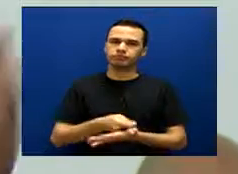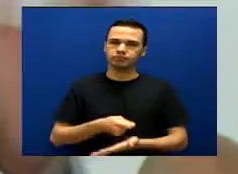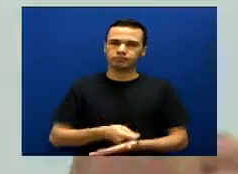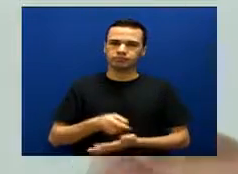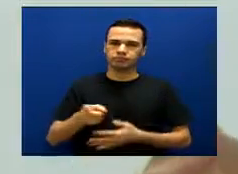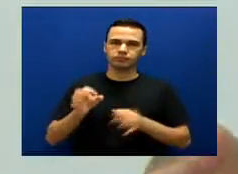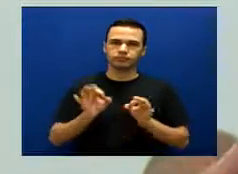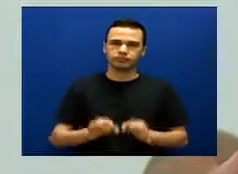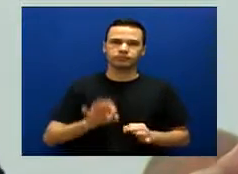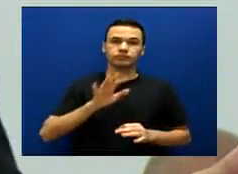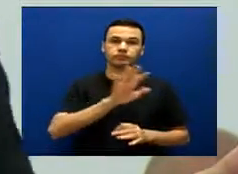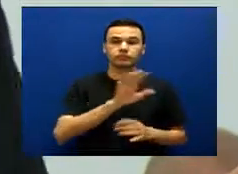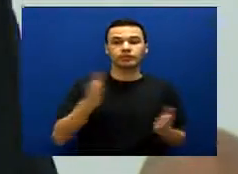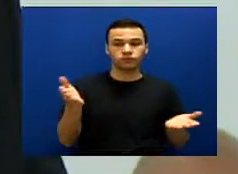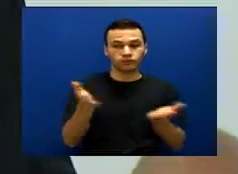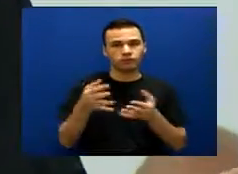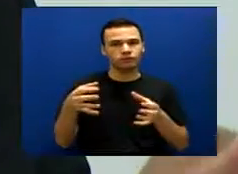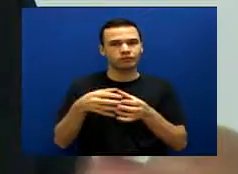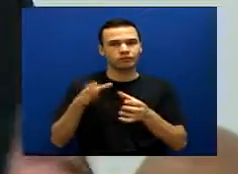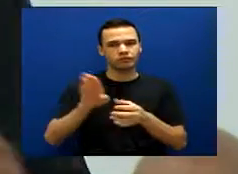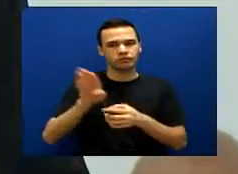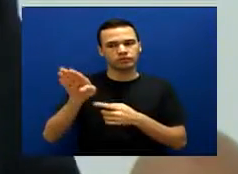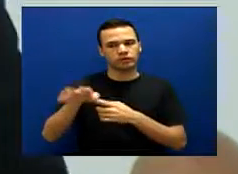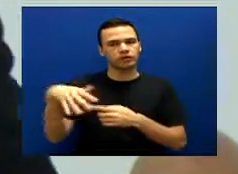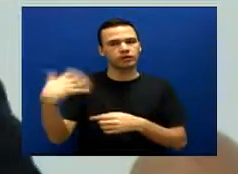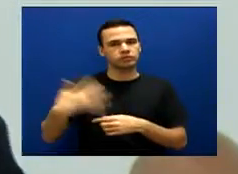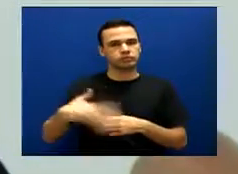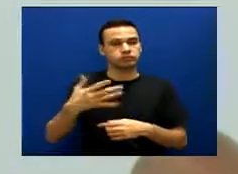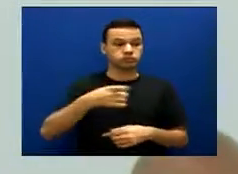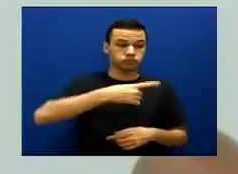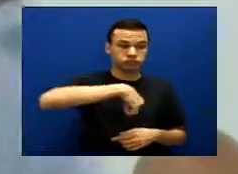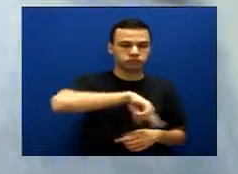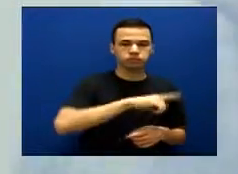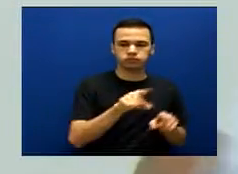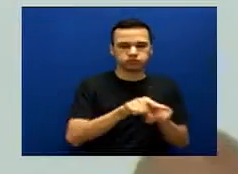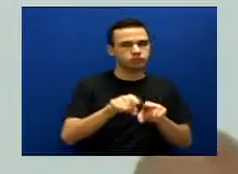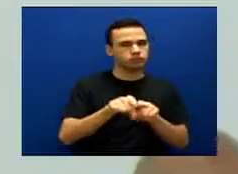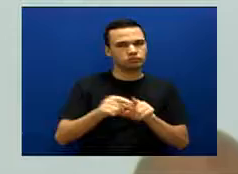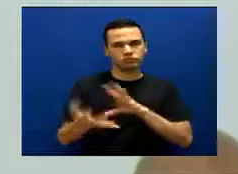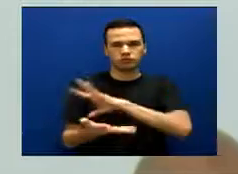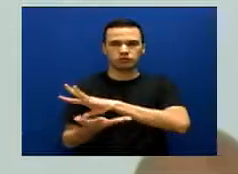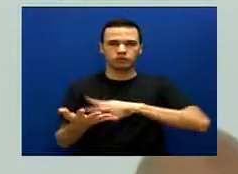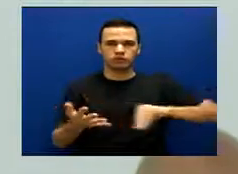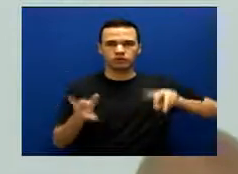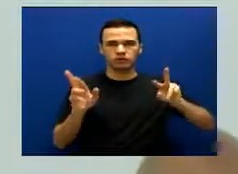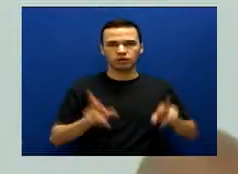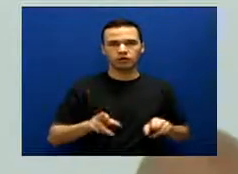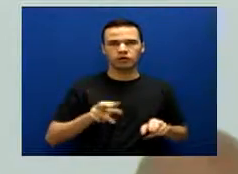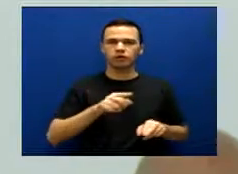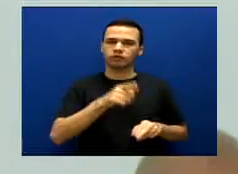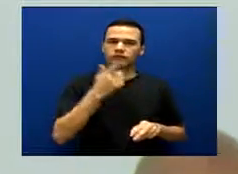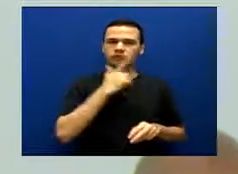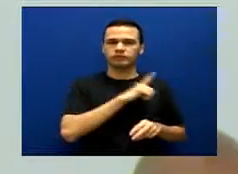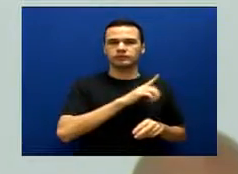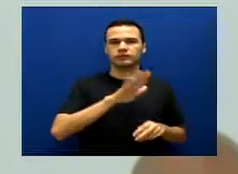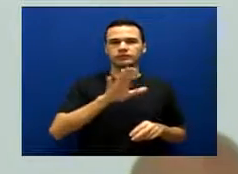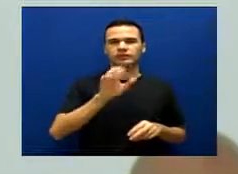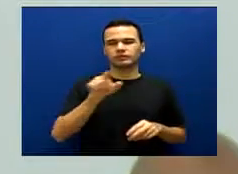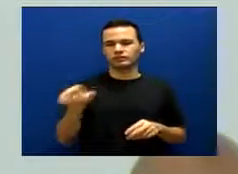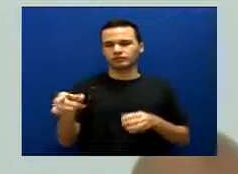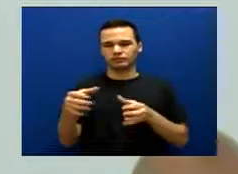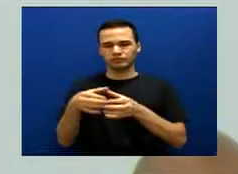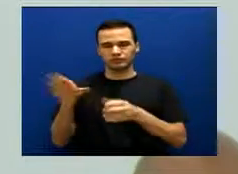Então, esse exemplo que o São Bento dá hoje para todos nós, é o exemplo de que a gente consegue. Mas o São Bento, se tivesse o investimento,